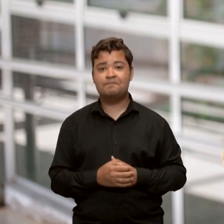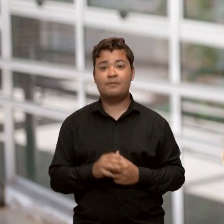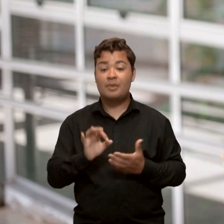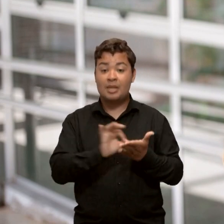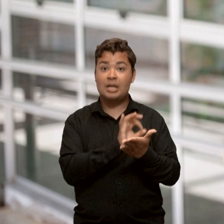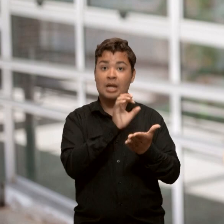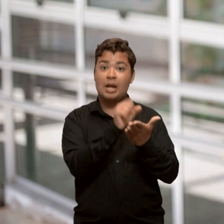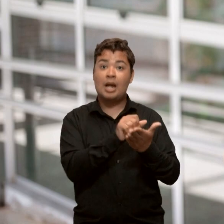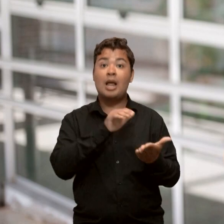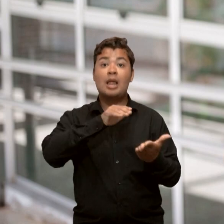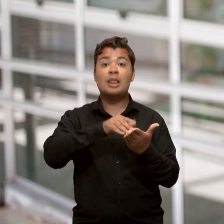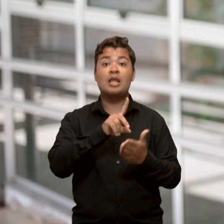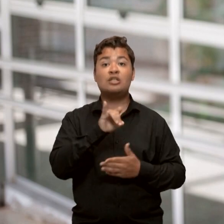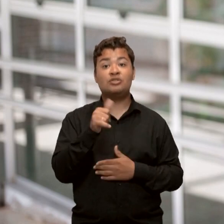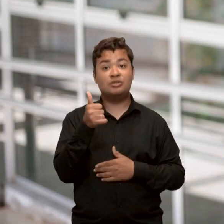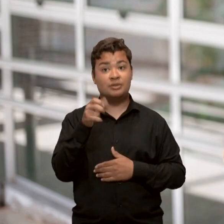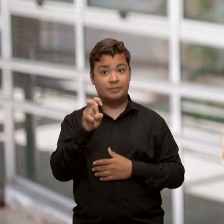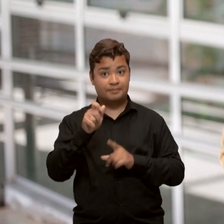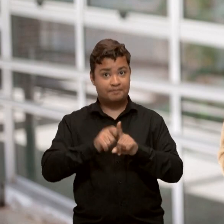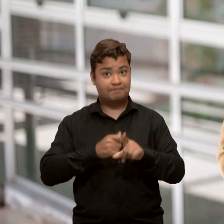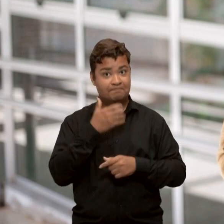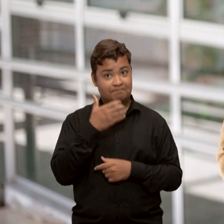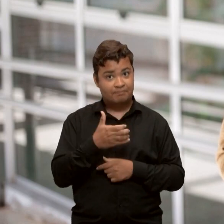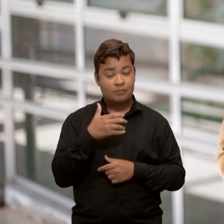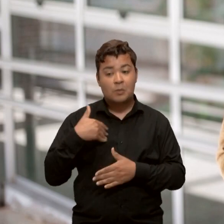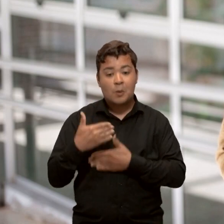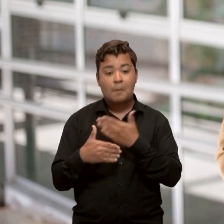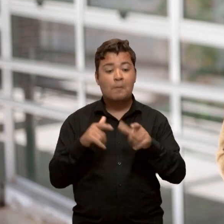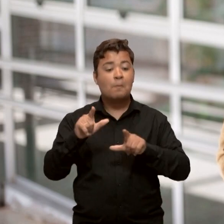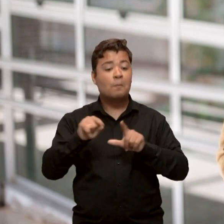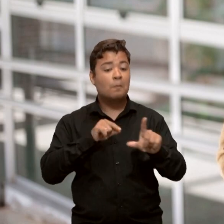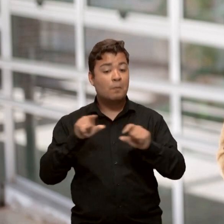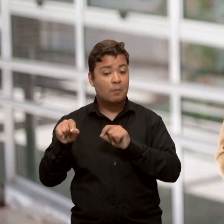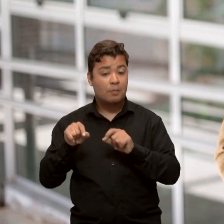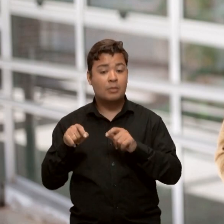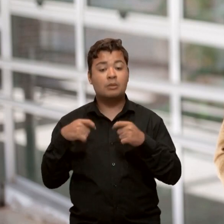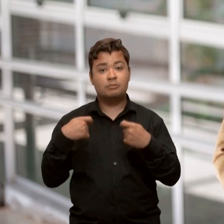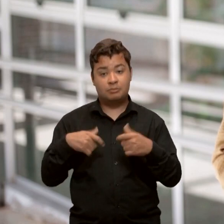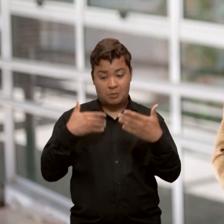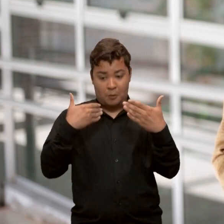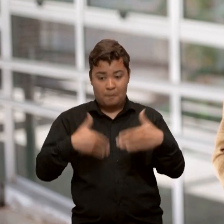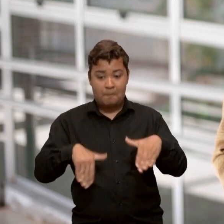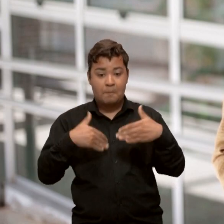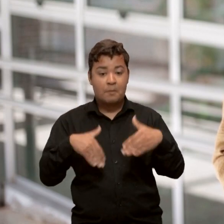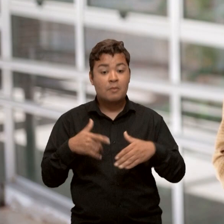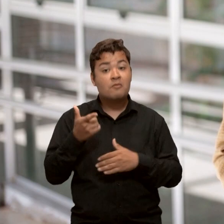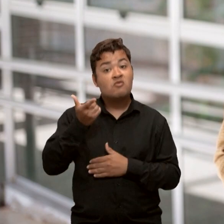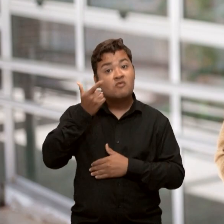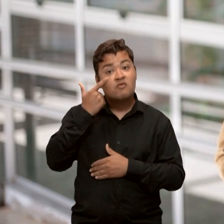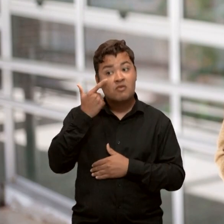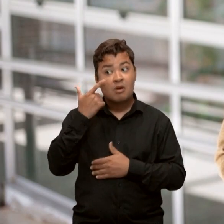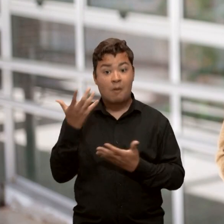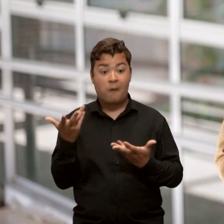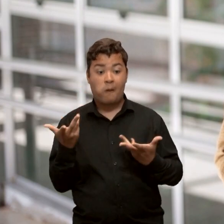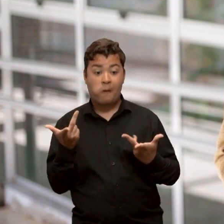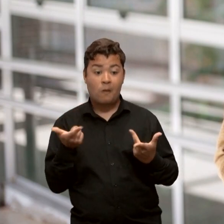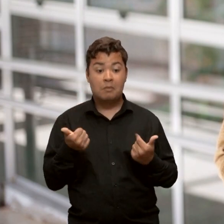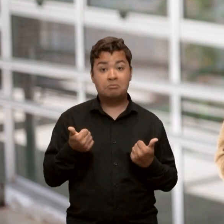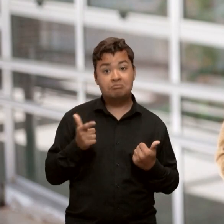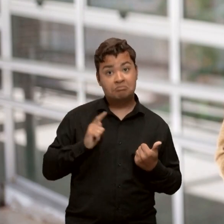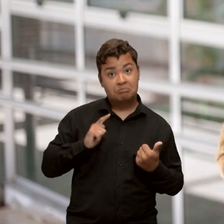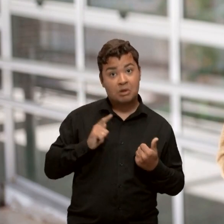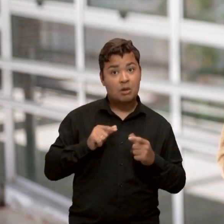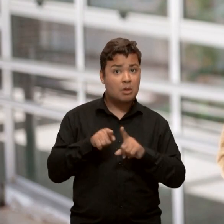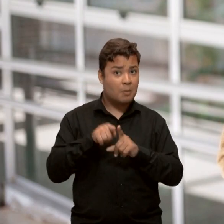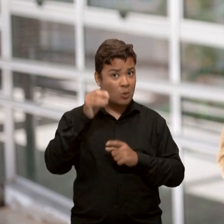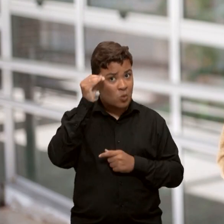até dia 15 de dezembro e o processo seletivo exige prova de verificação de habilidades e